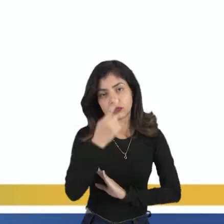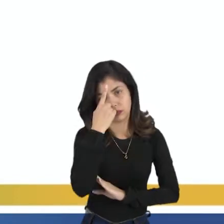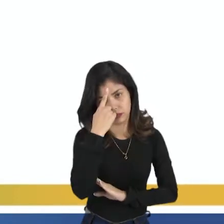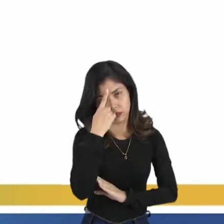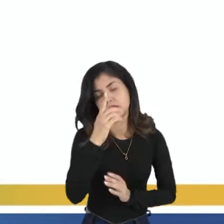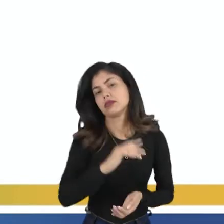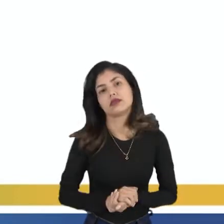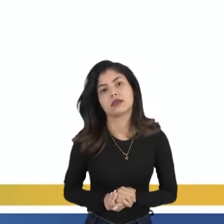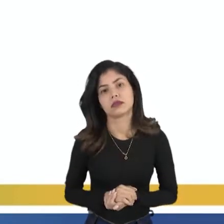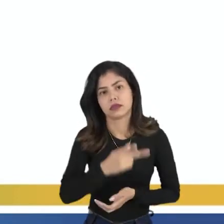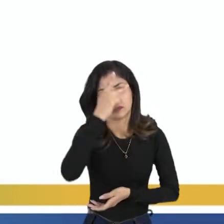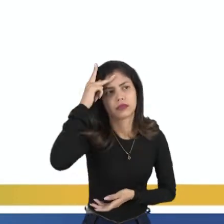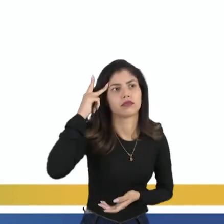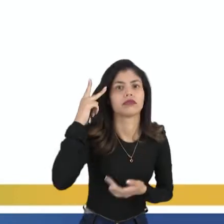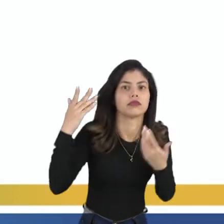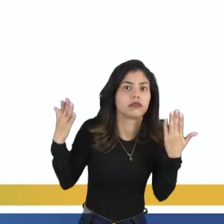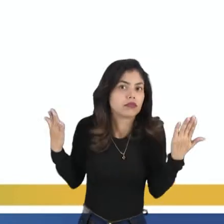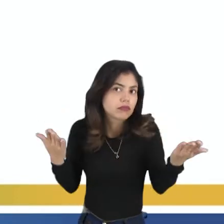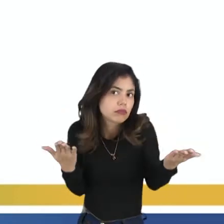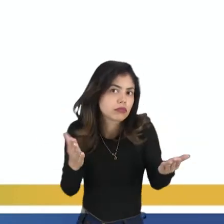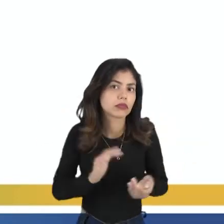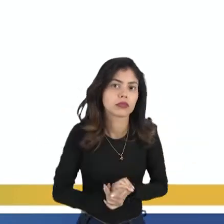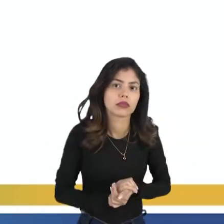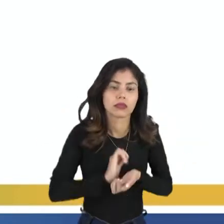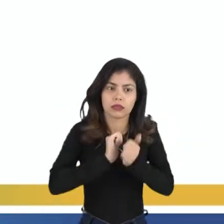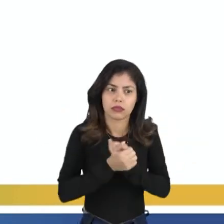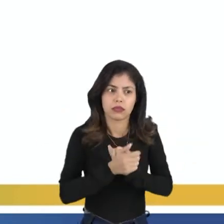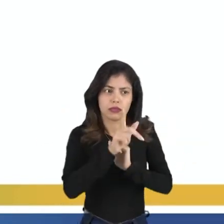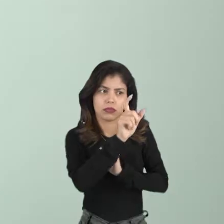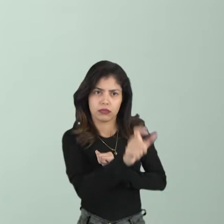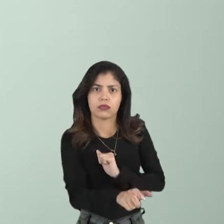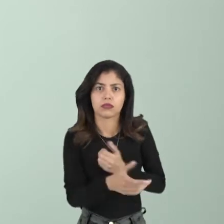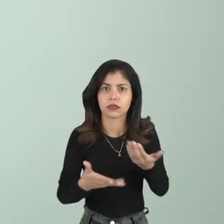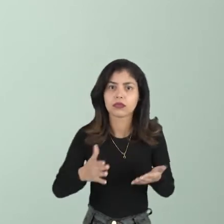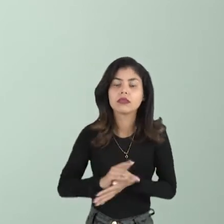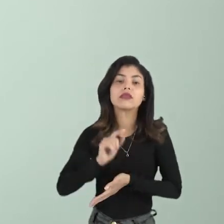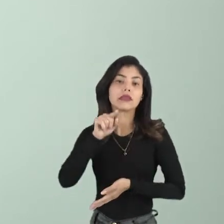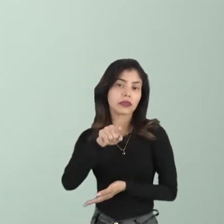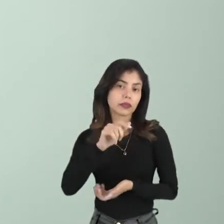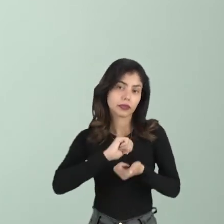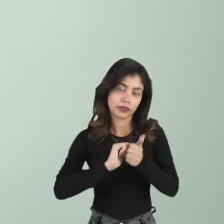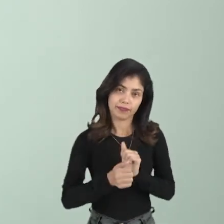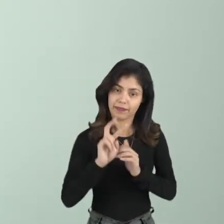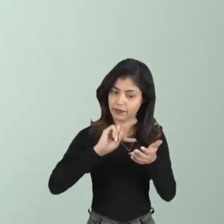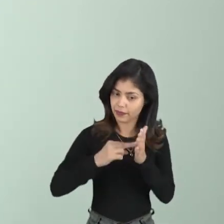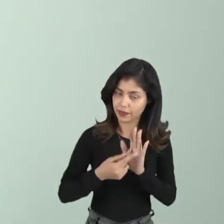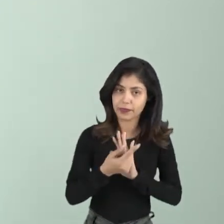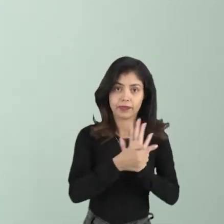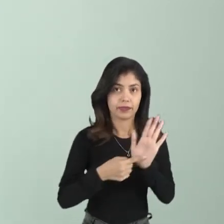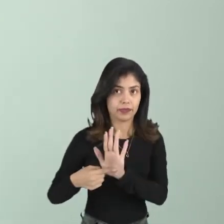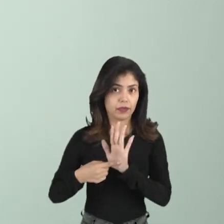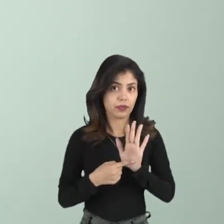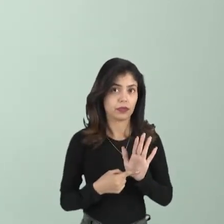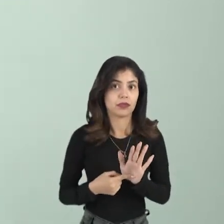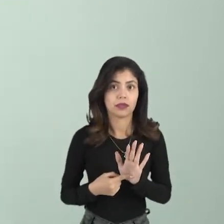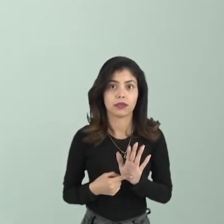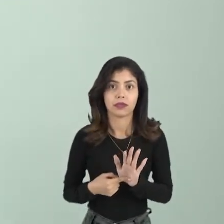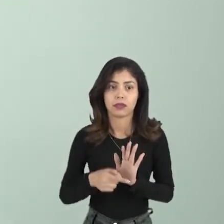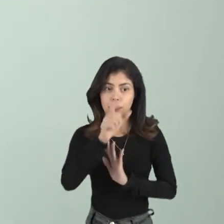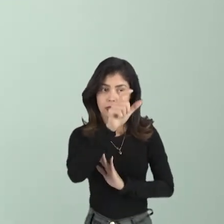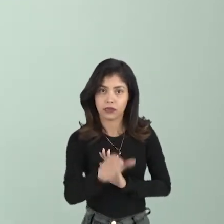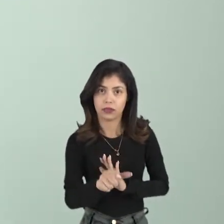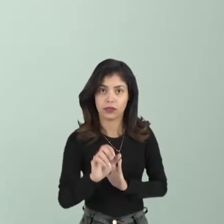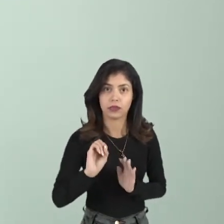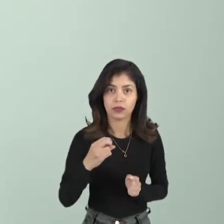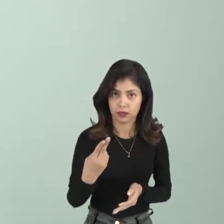imagina uma pessoa, um atleta. E aqui atlético não faz referência ao atleta